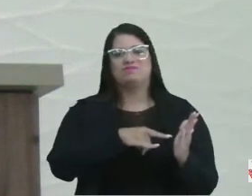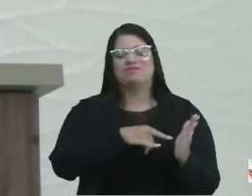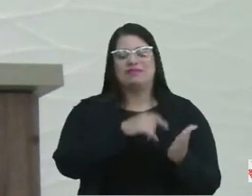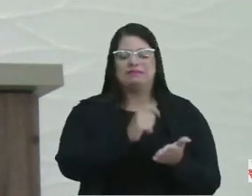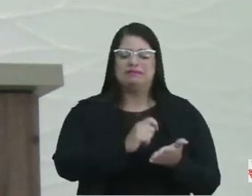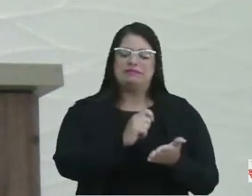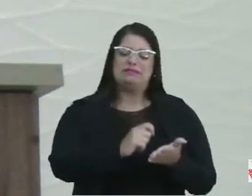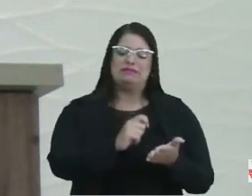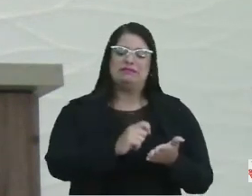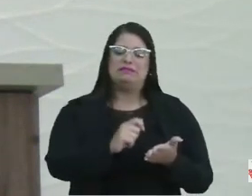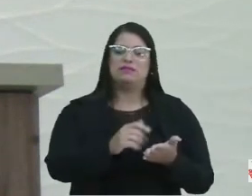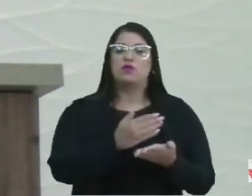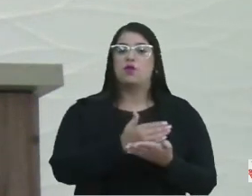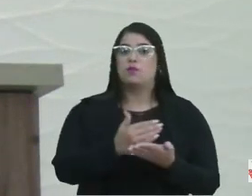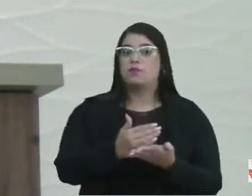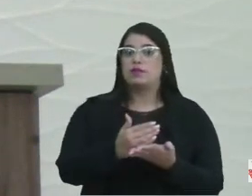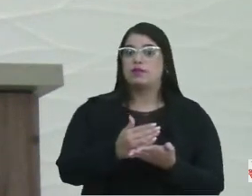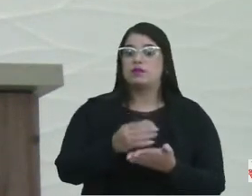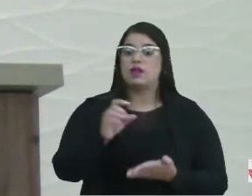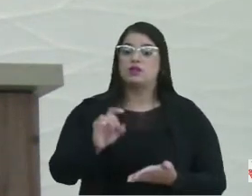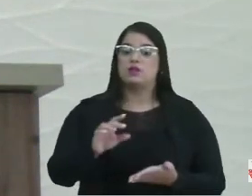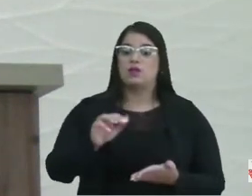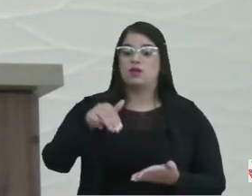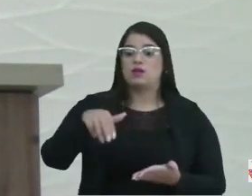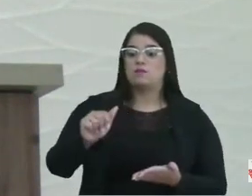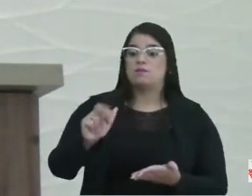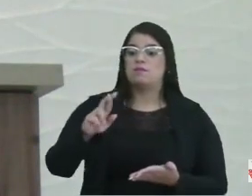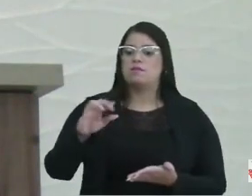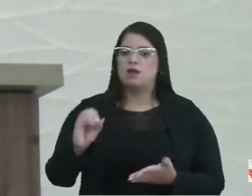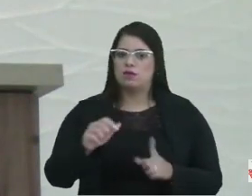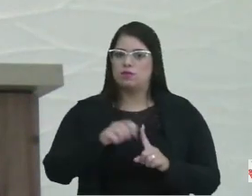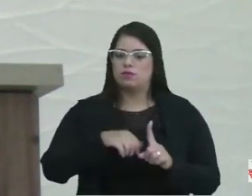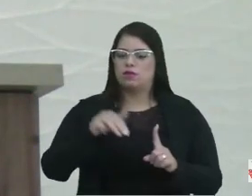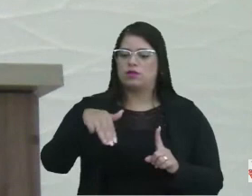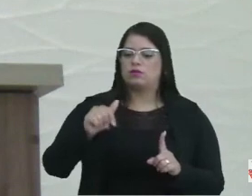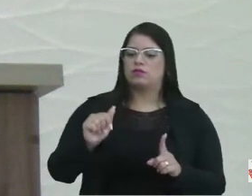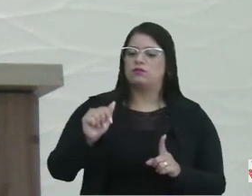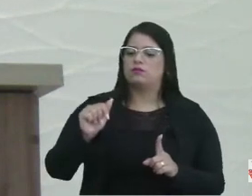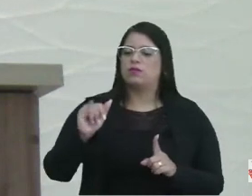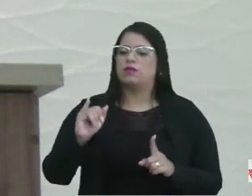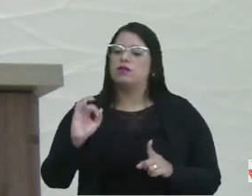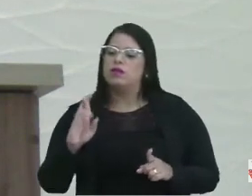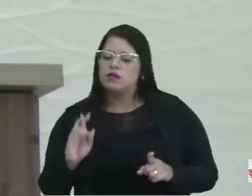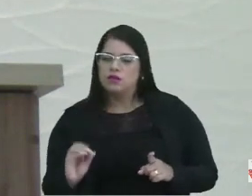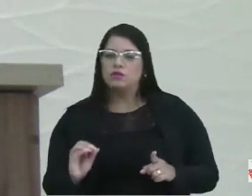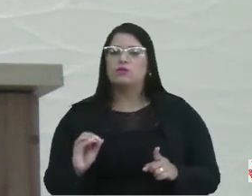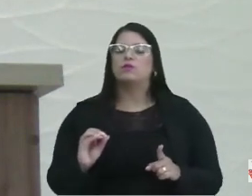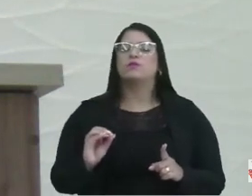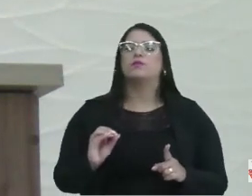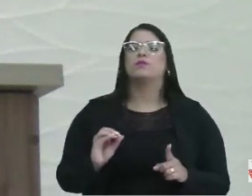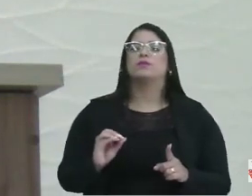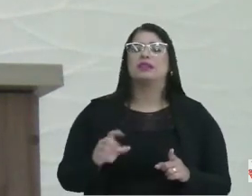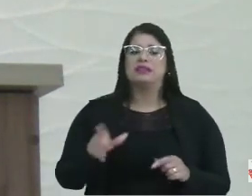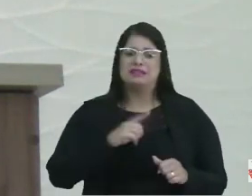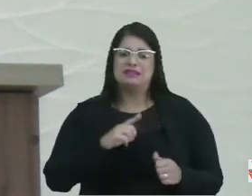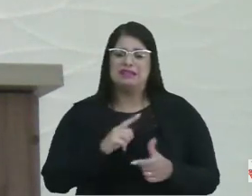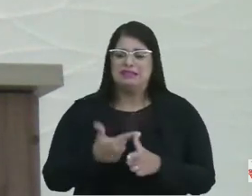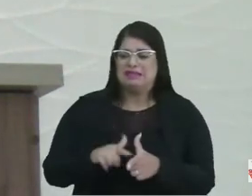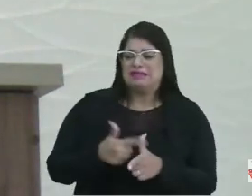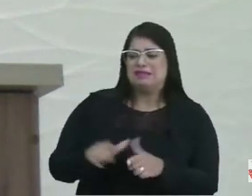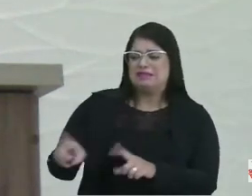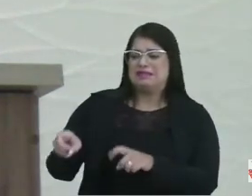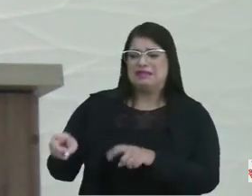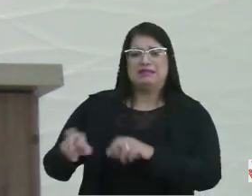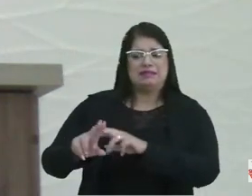deve começar agora em maio. Então, se tem esses problemas na zona rural, a